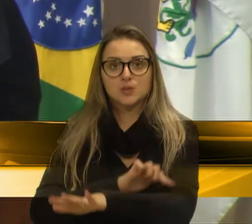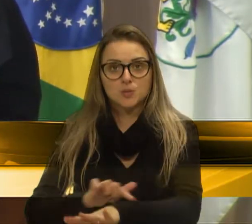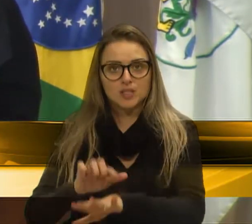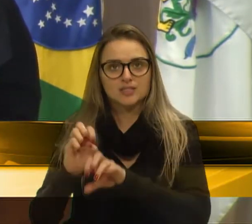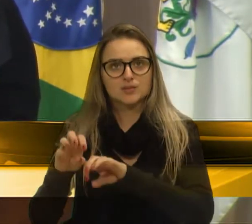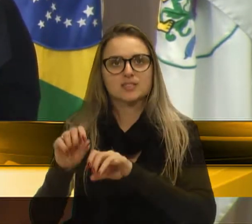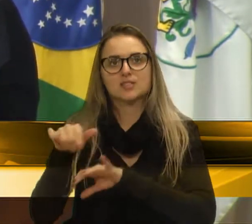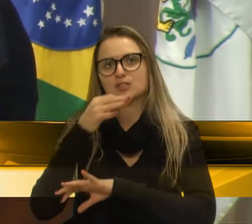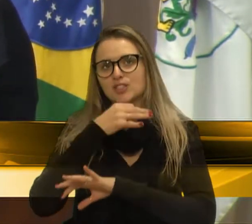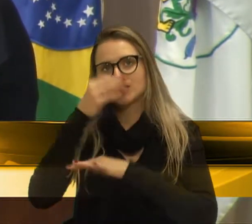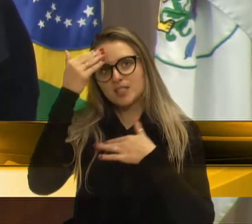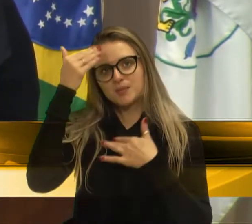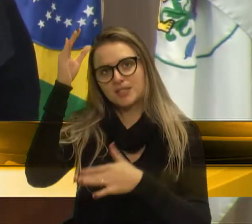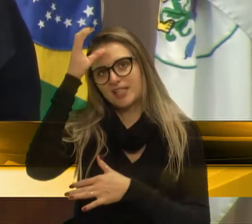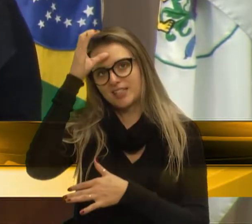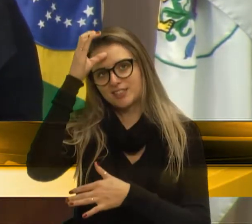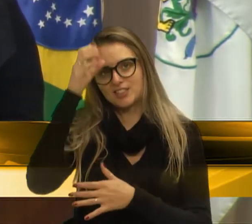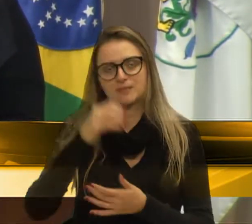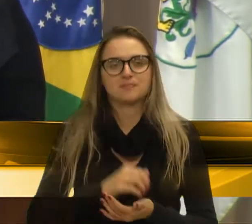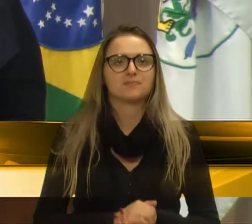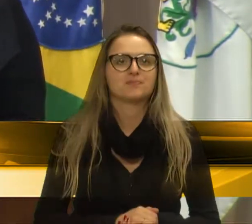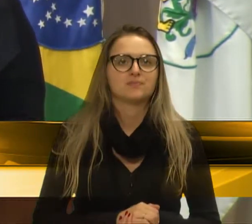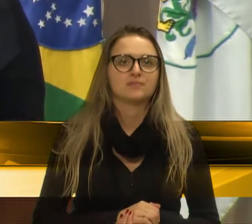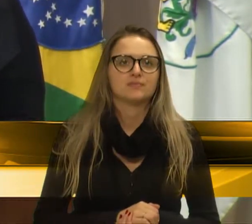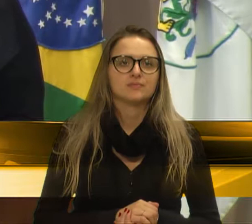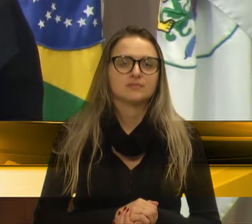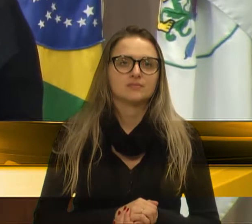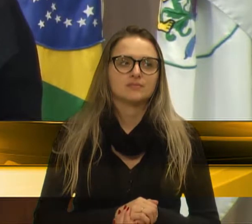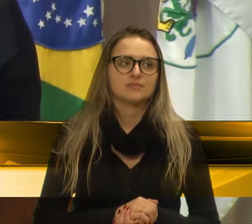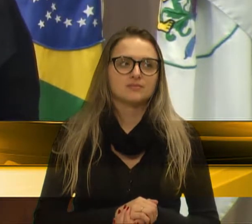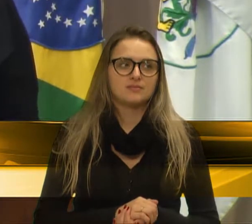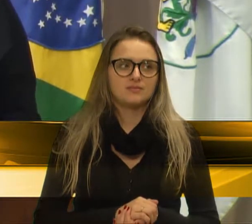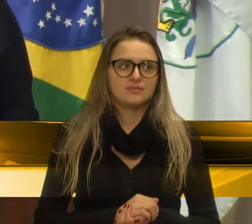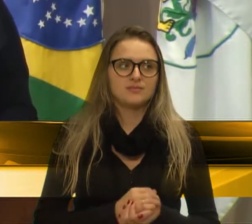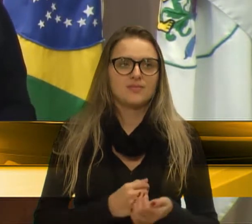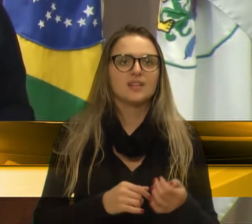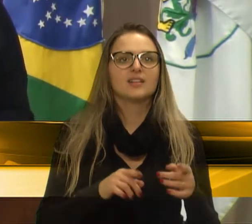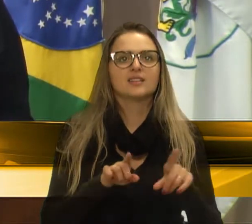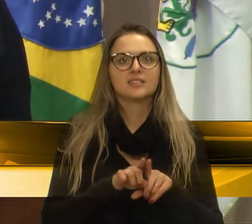exemplar. Obrigada, tia. E sair para fazer medicina em outra